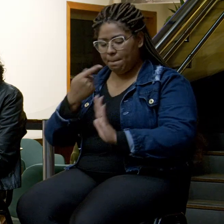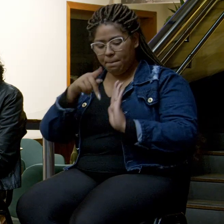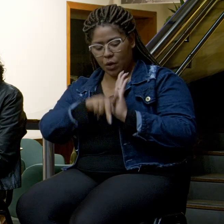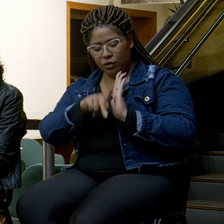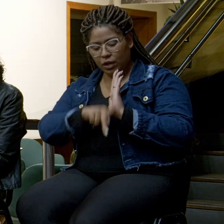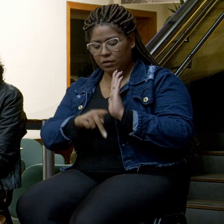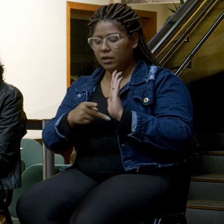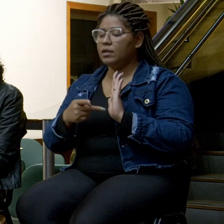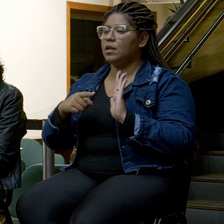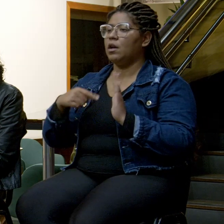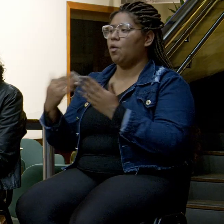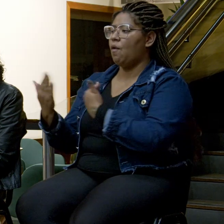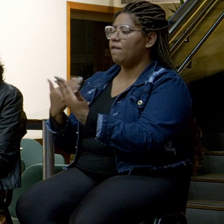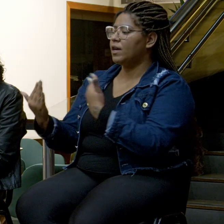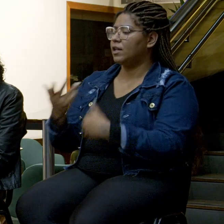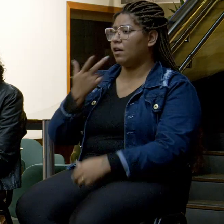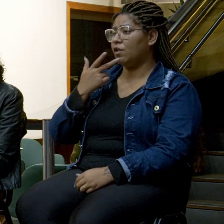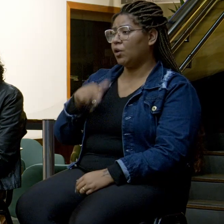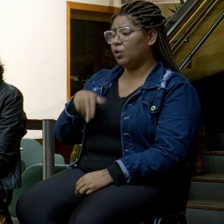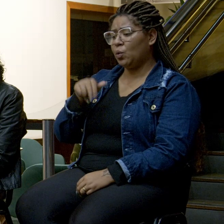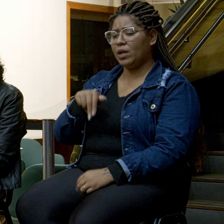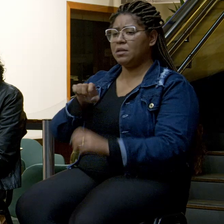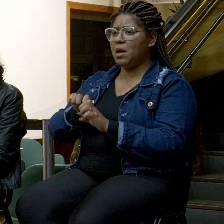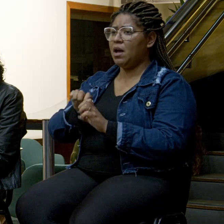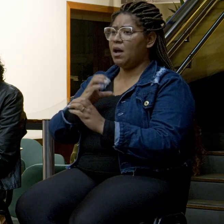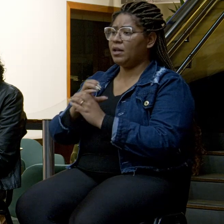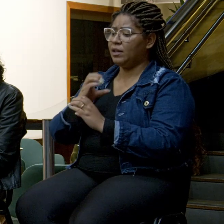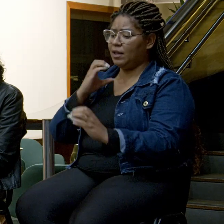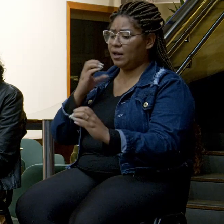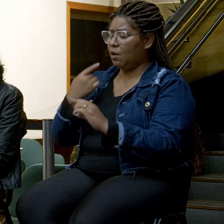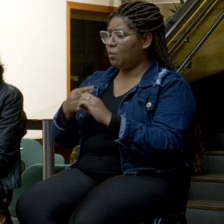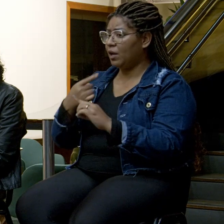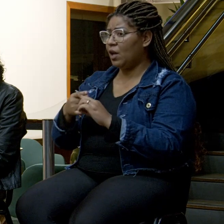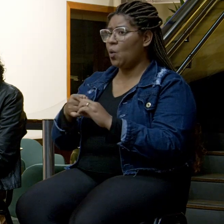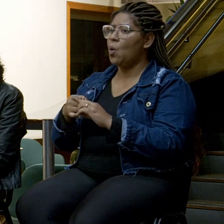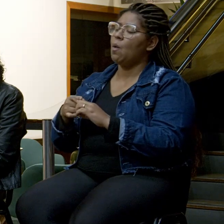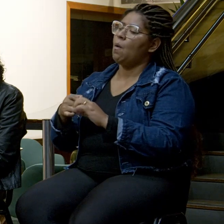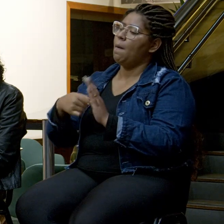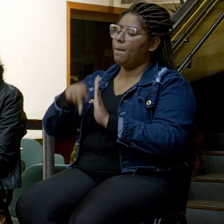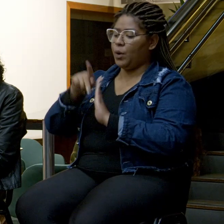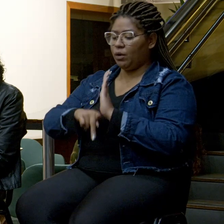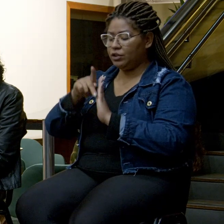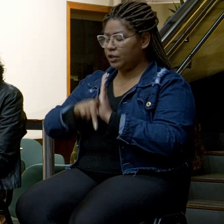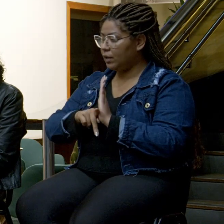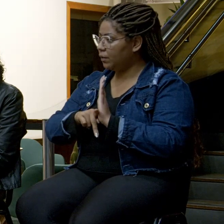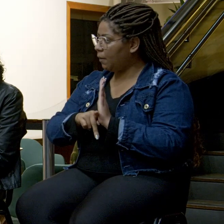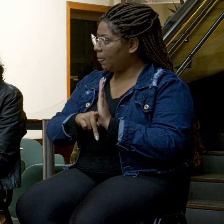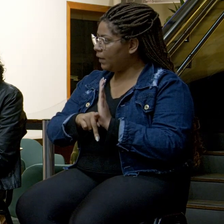gente teve, ela falou que jamais seria uma arquiteta, porque ela não conseguiria parar no projeto. Para ela, o projeto